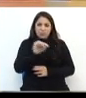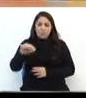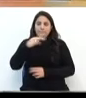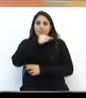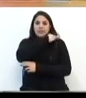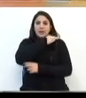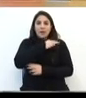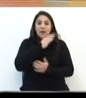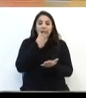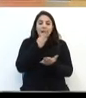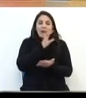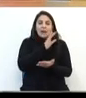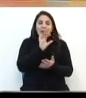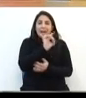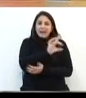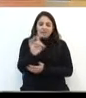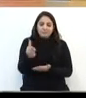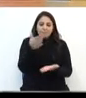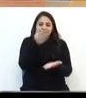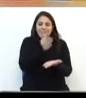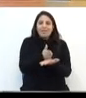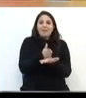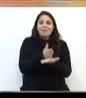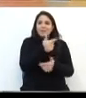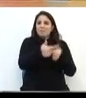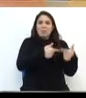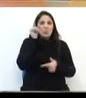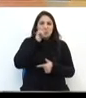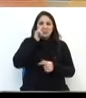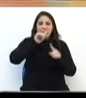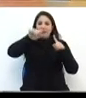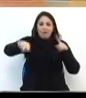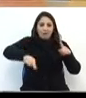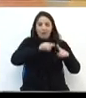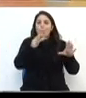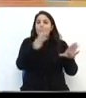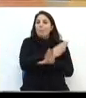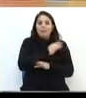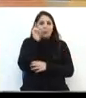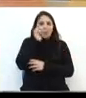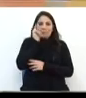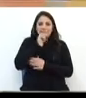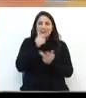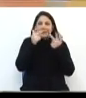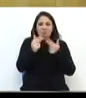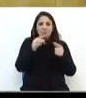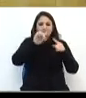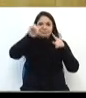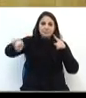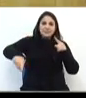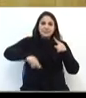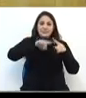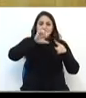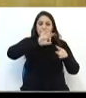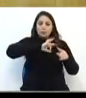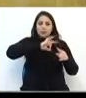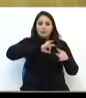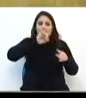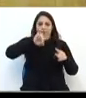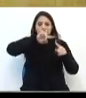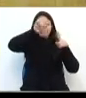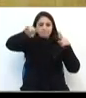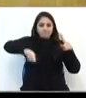a metade do trabalho. O ciclo de polícia, o ciclo é uma volta